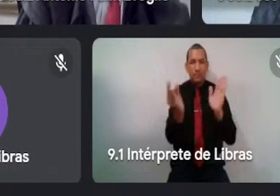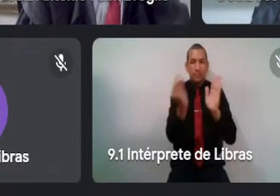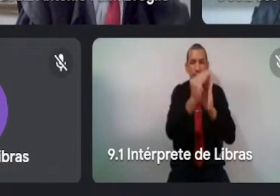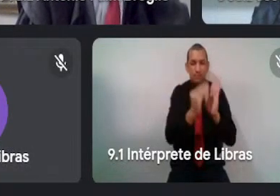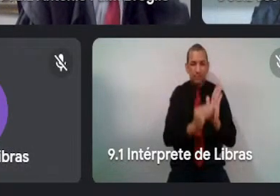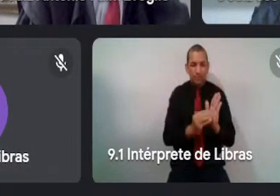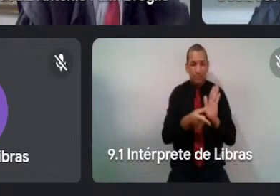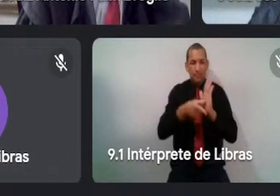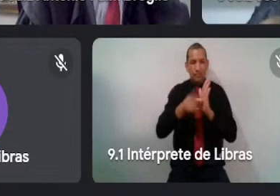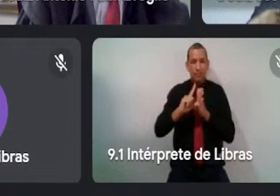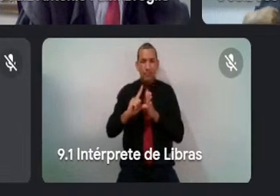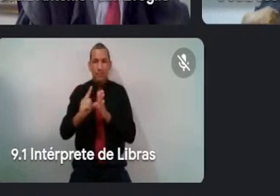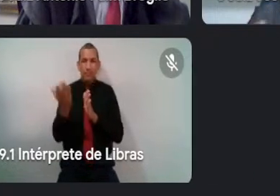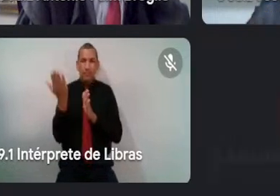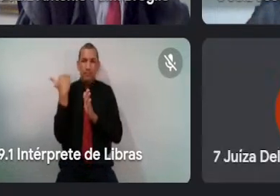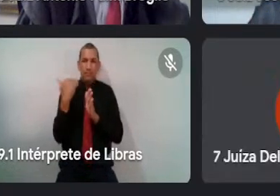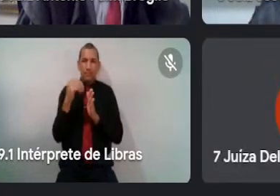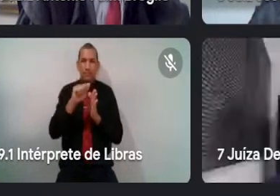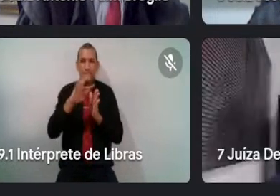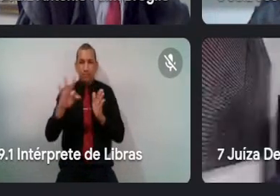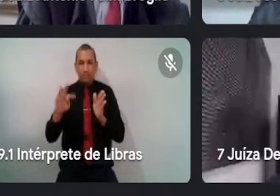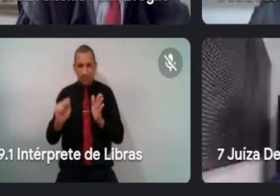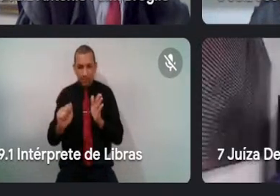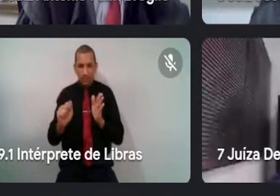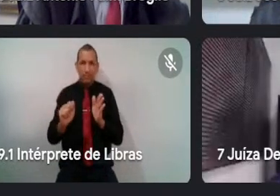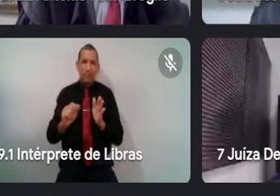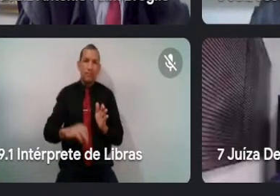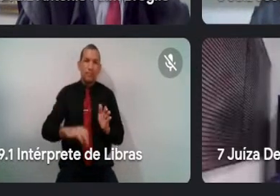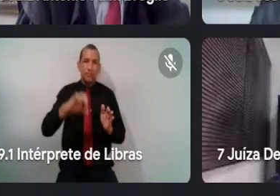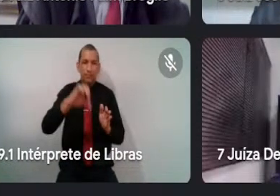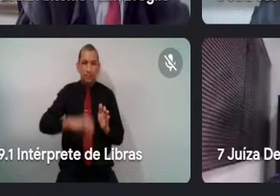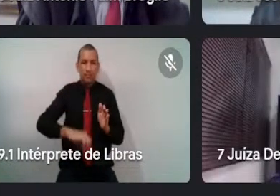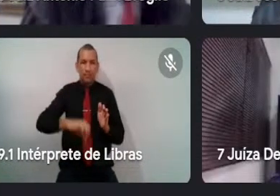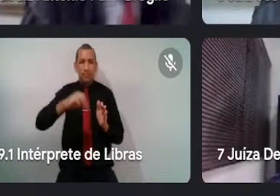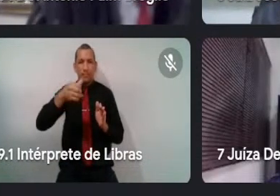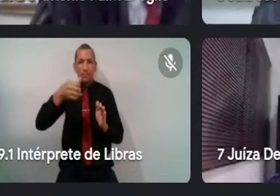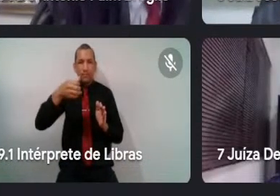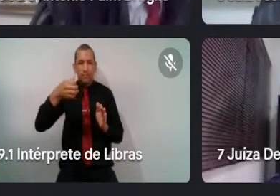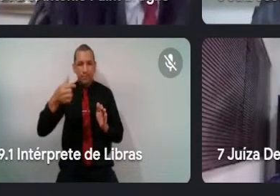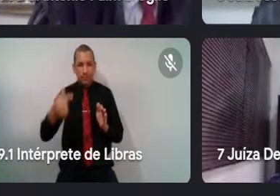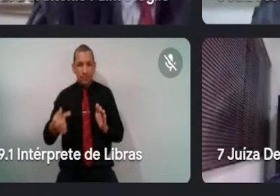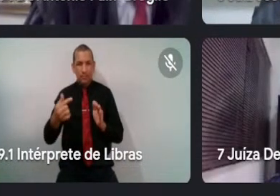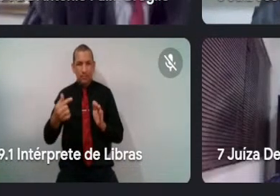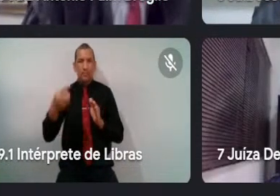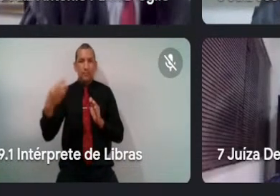da sessão anterior ou seja da 93ª sessão